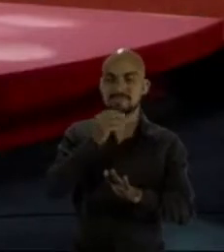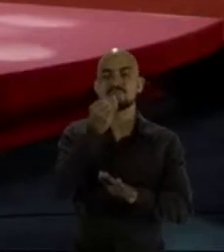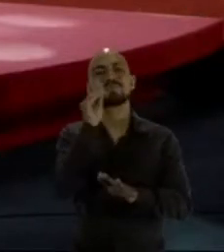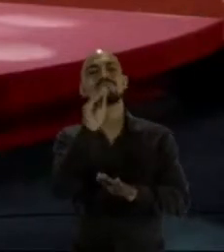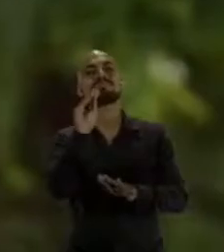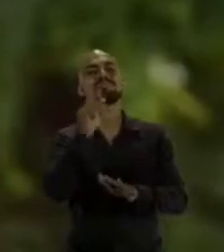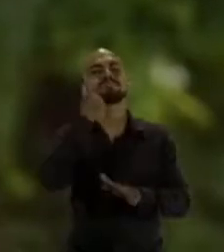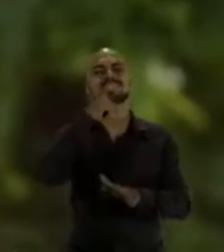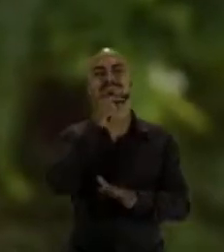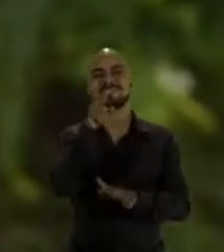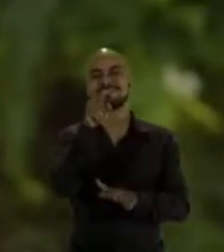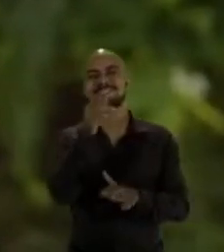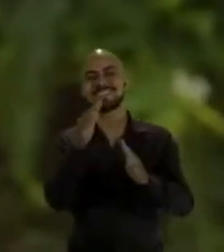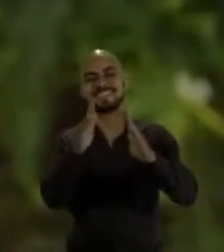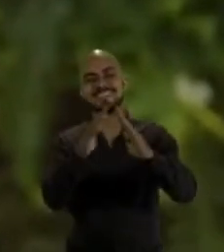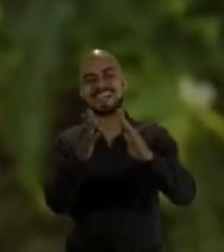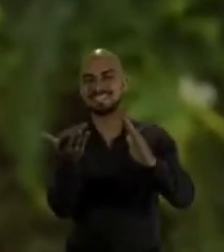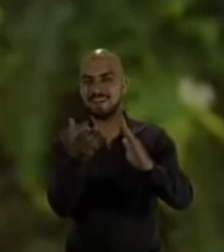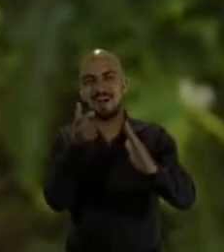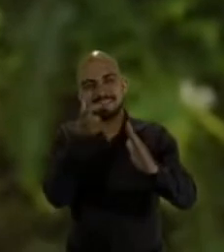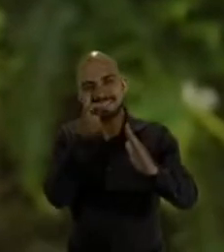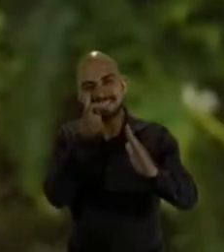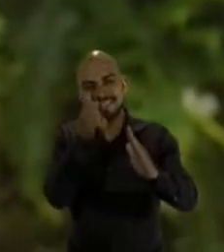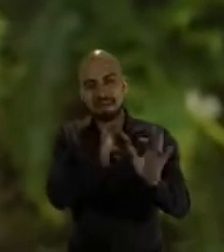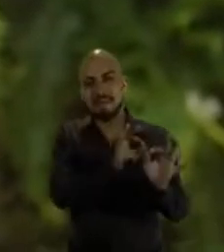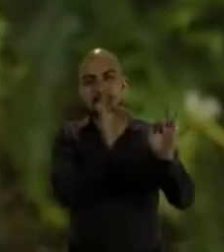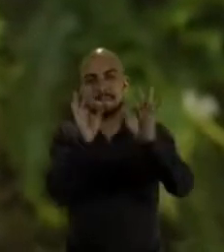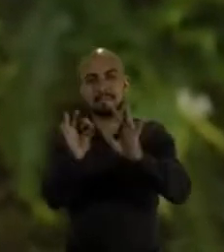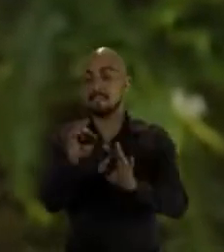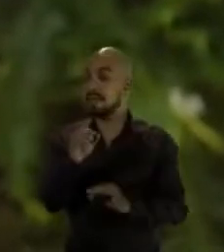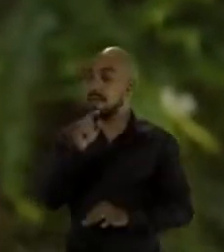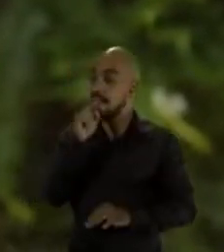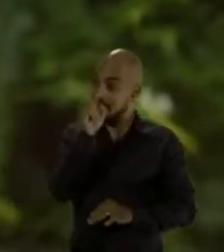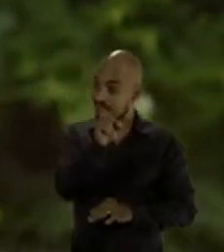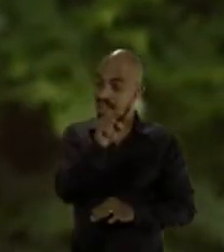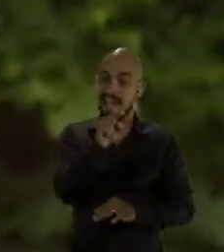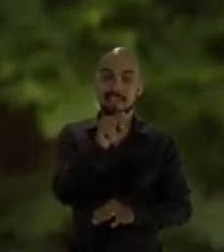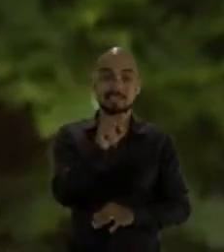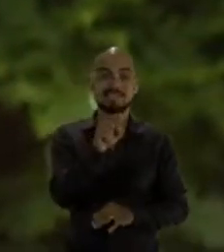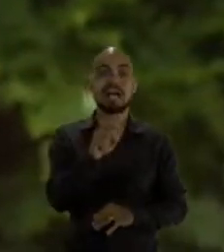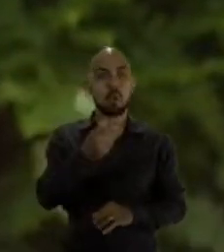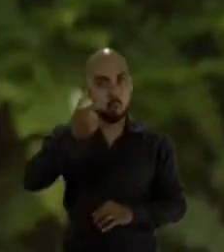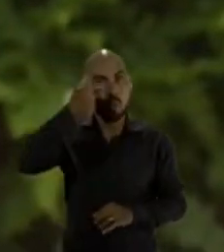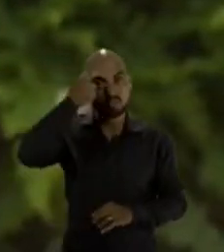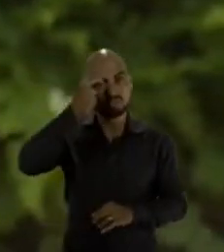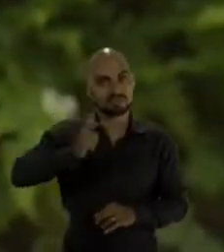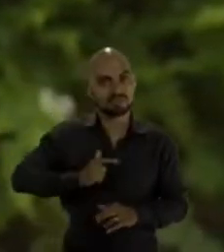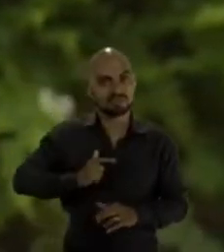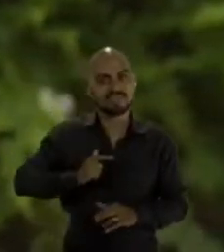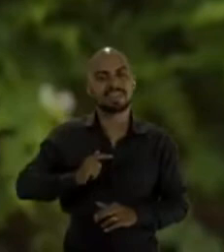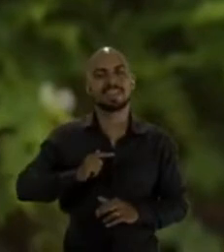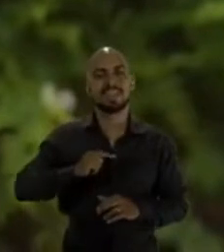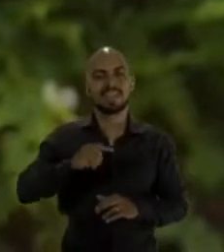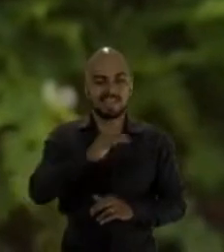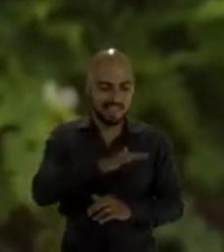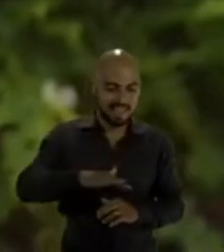beijo, mamãe, para você que está aí em casa, com certeza, assistindo a gente. A minha mãe, ela é muito consciente, assim,